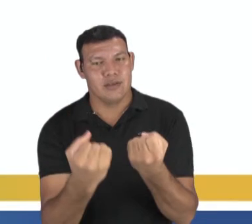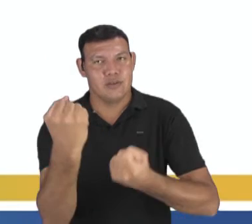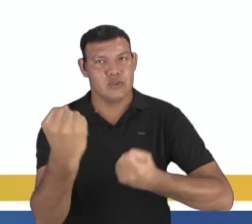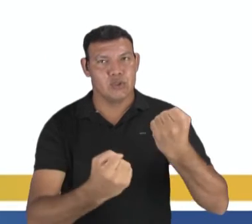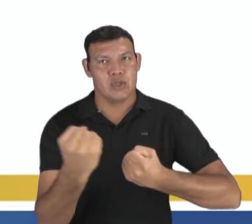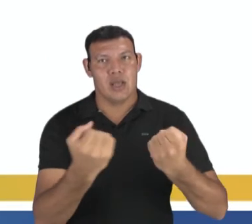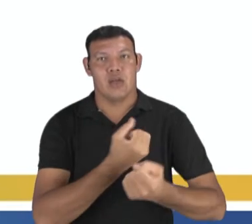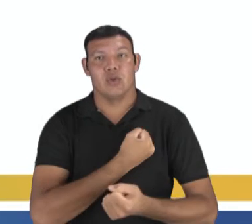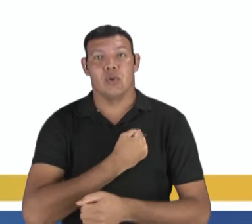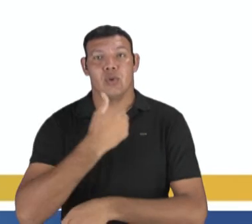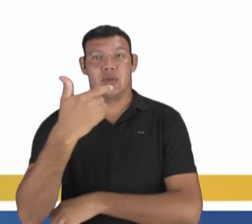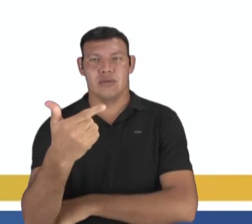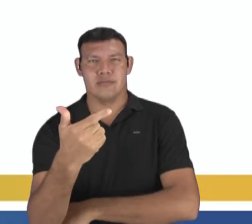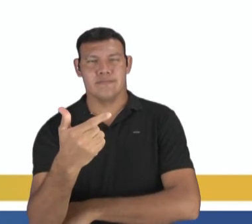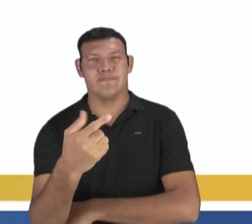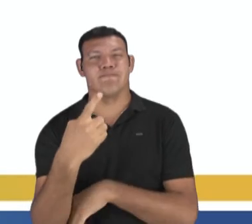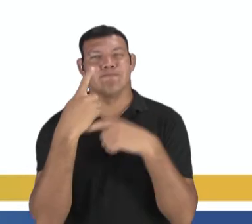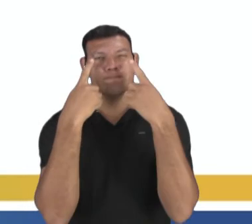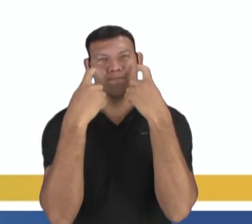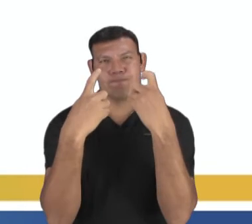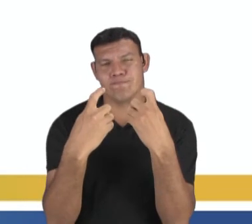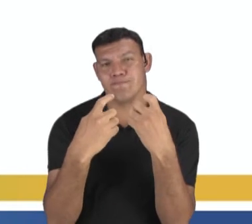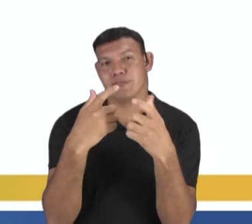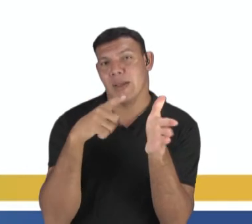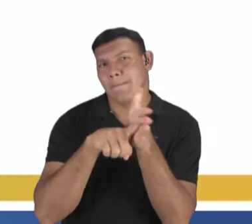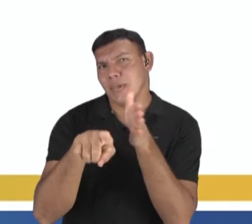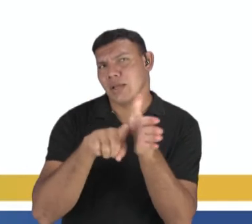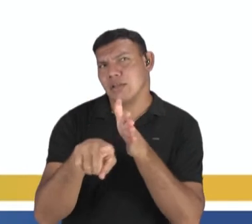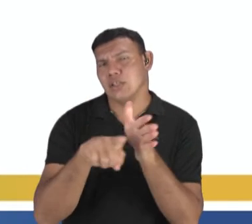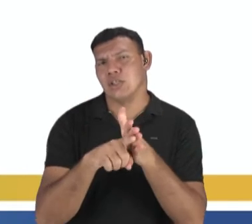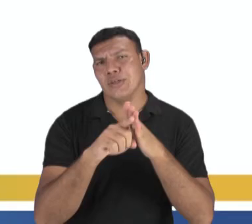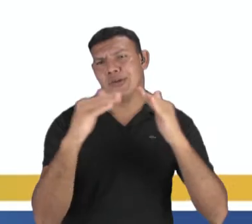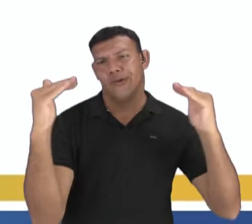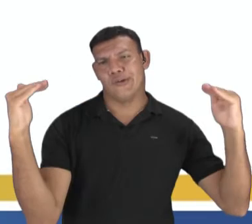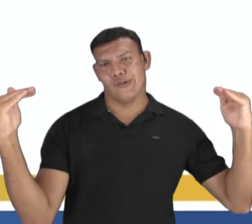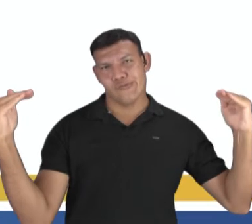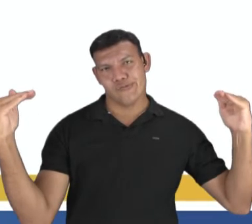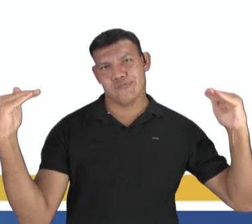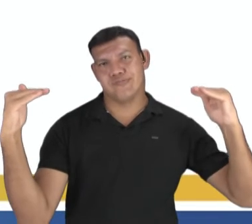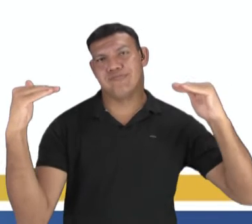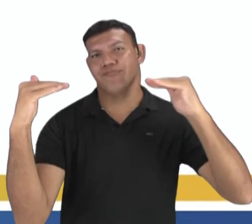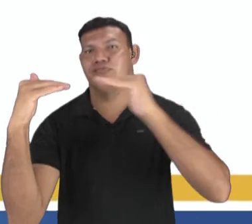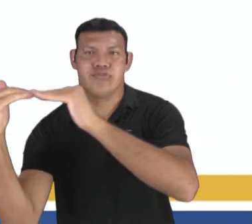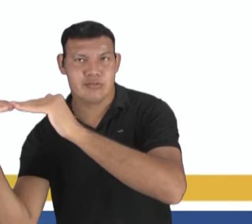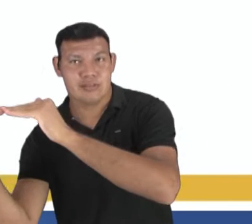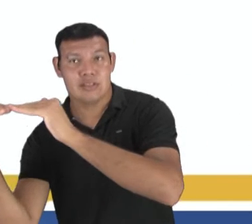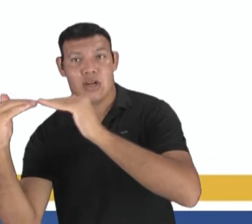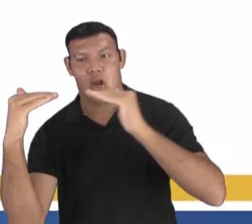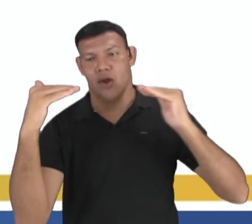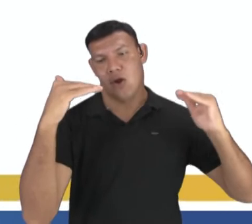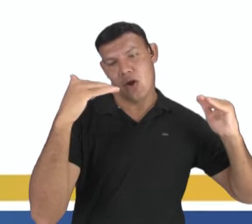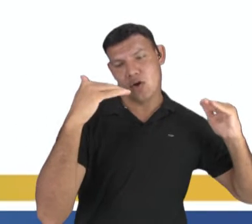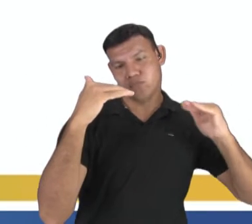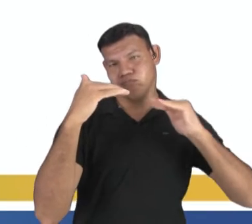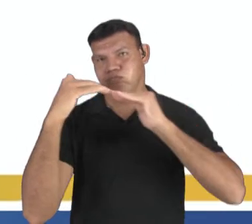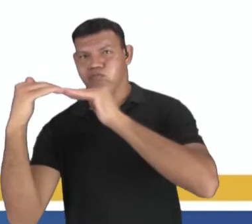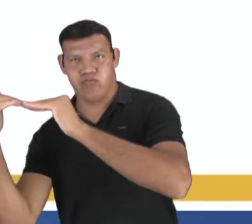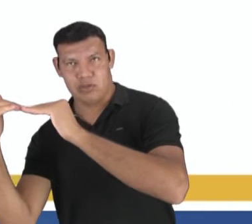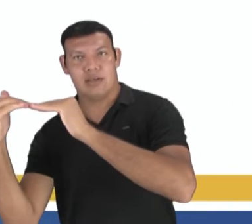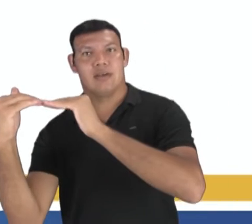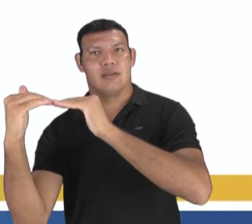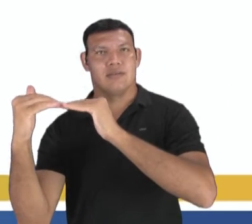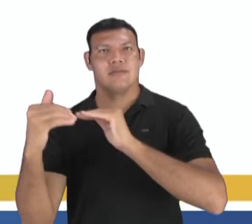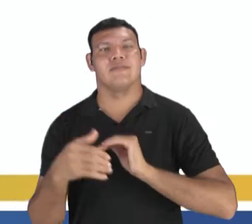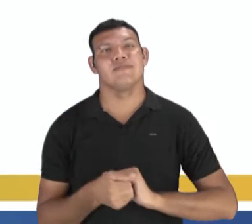Só que existe uma coisa interessante, ó. O problema diz que quando eles se chocam aqui, ó, eles saem juntos.